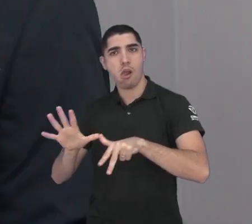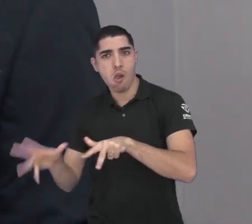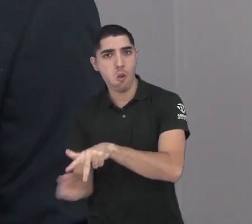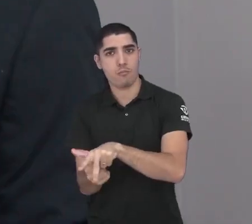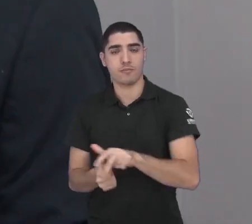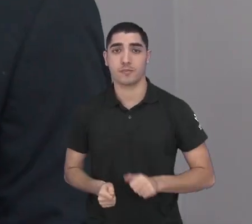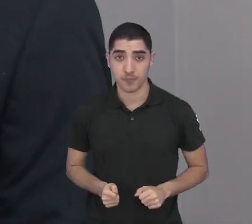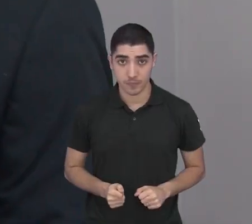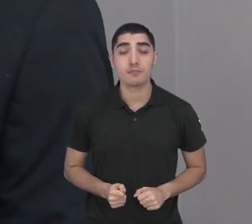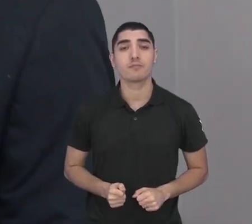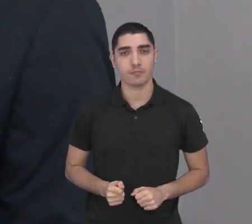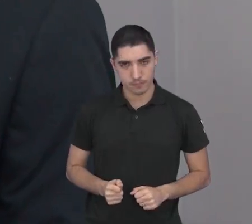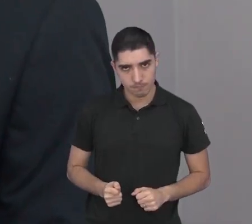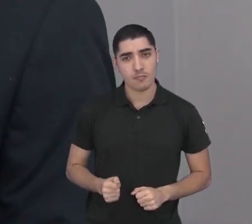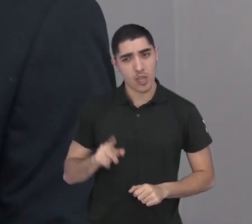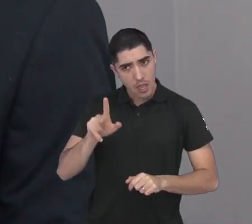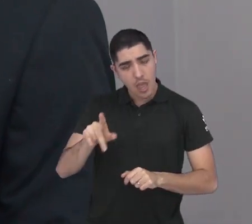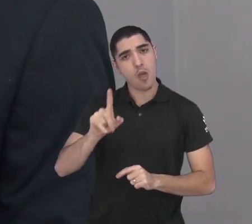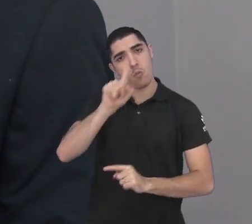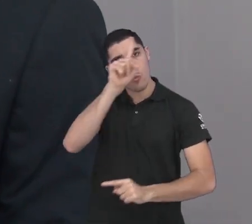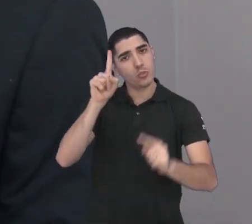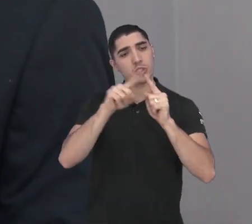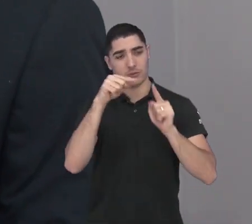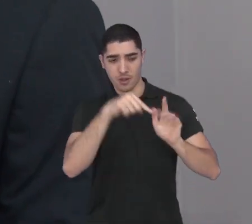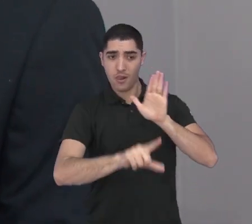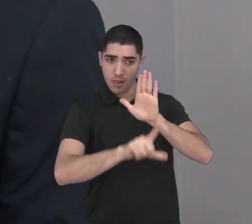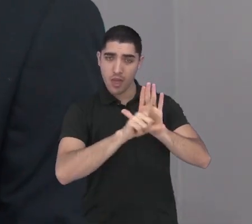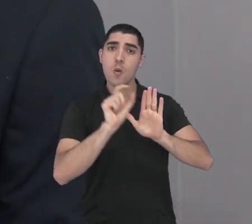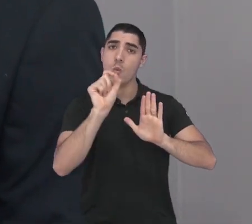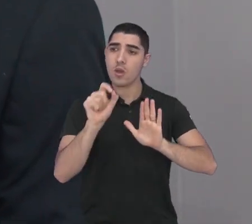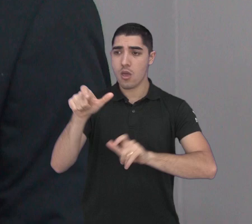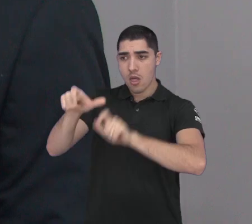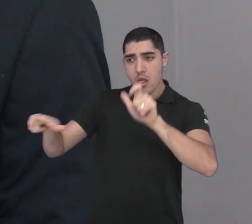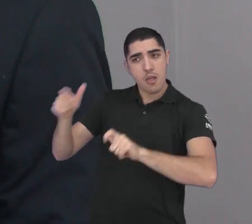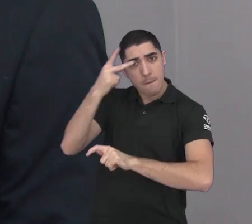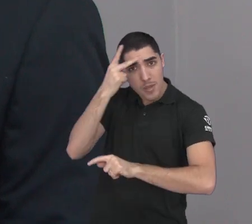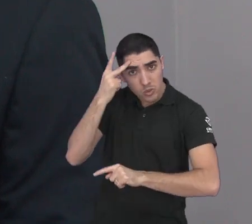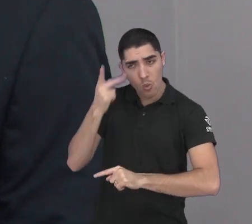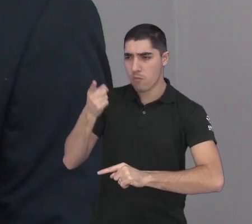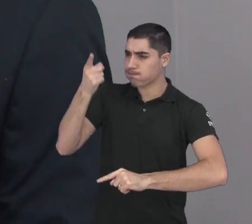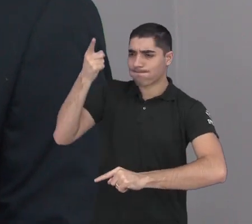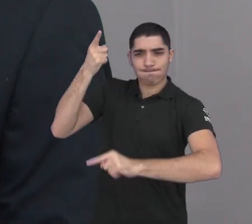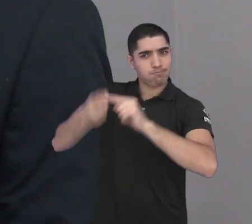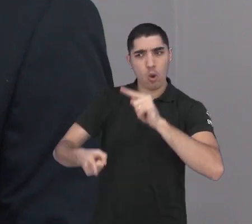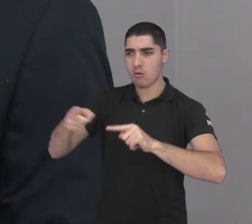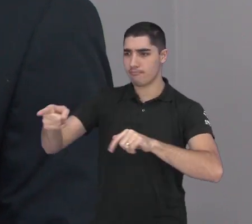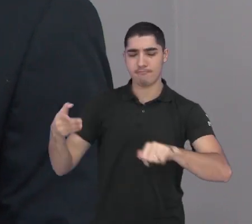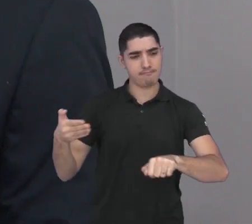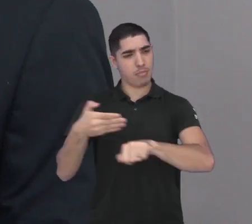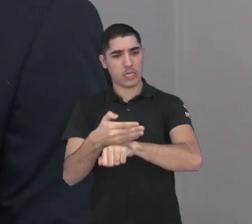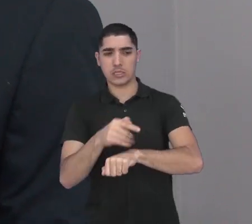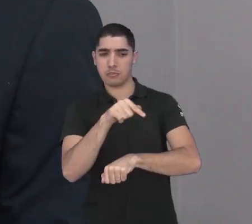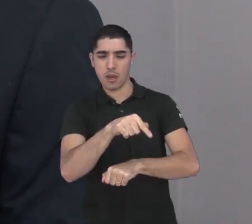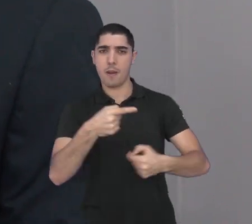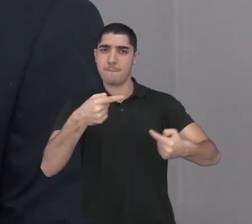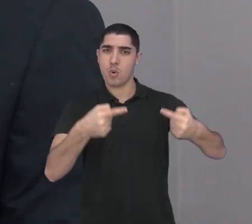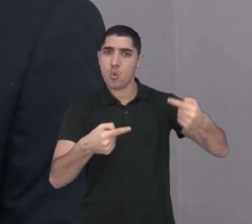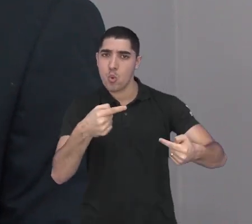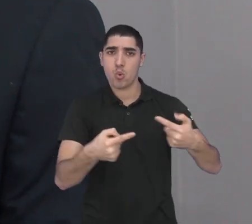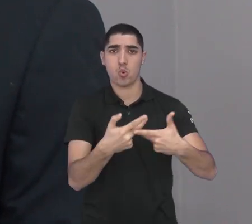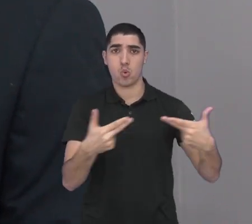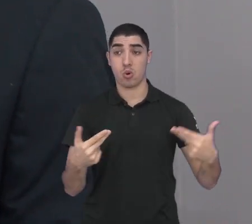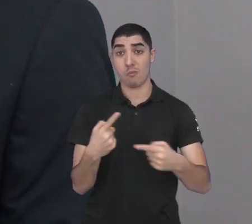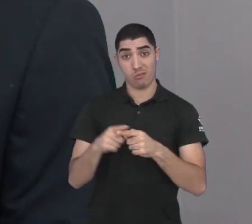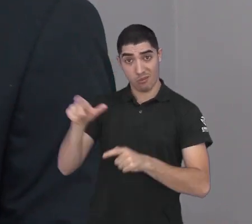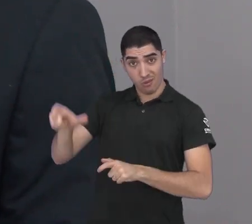corrupção. Um dos objetivos é exatamente esse, né, de coibir, de punir esses políticos, né,